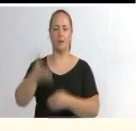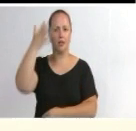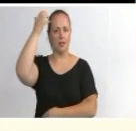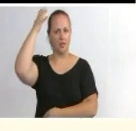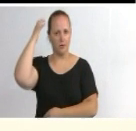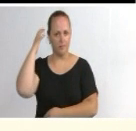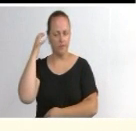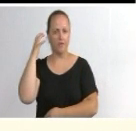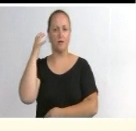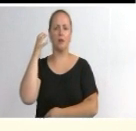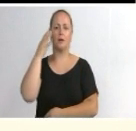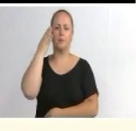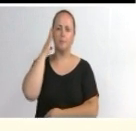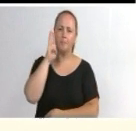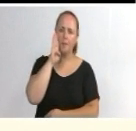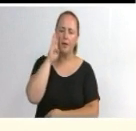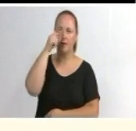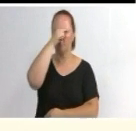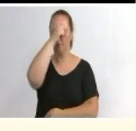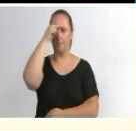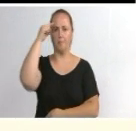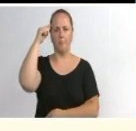Sim, vereador Beto, vereador Marcos da Rosa.